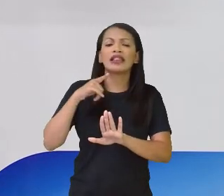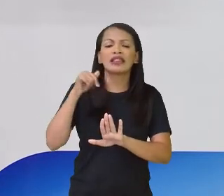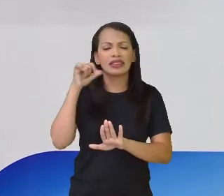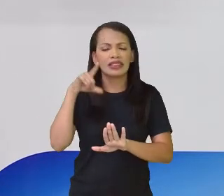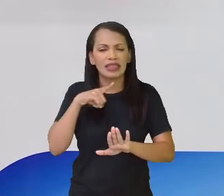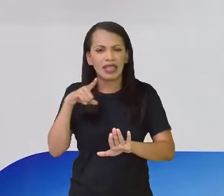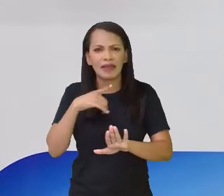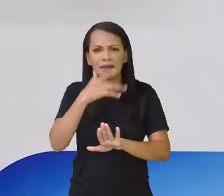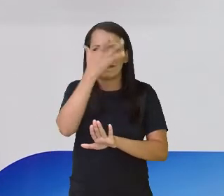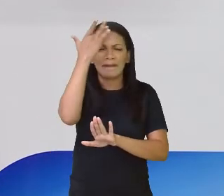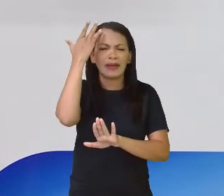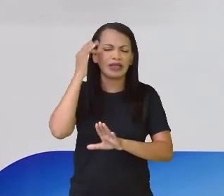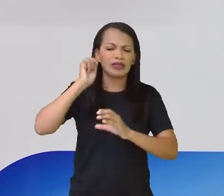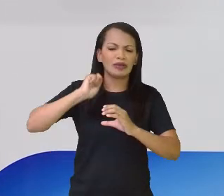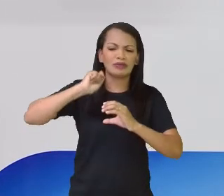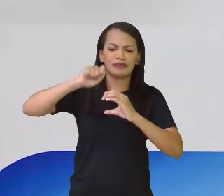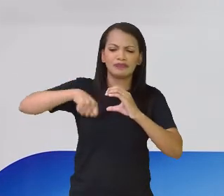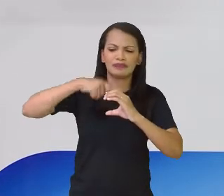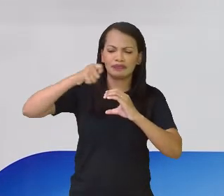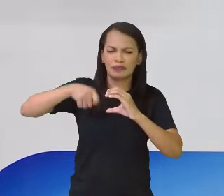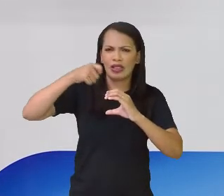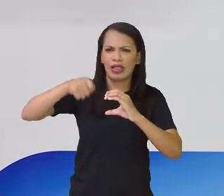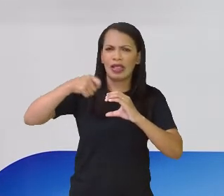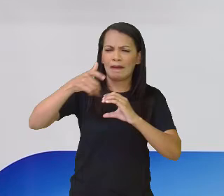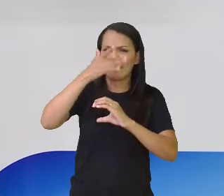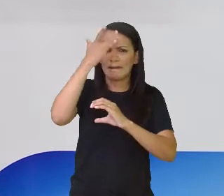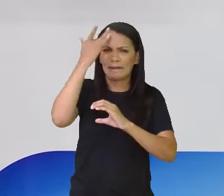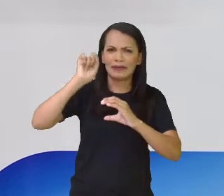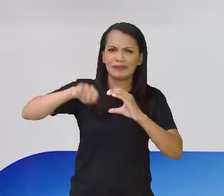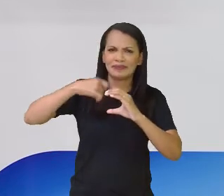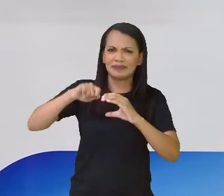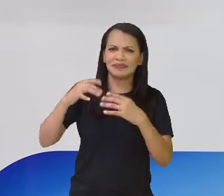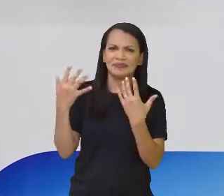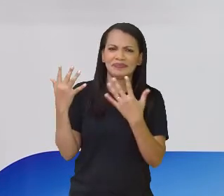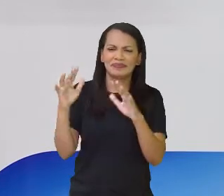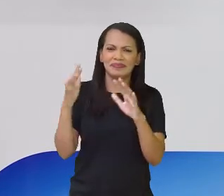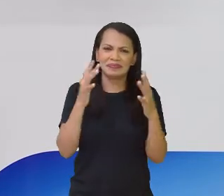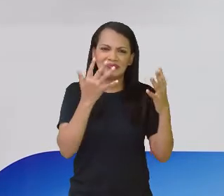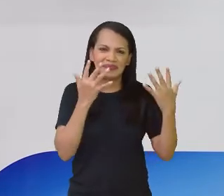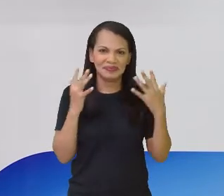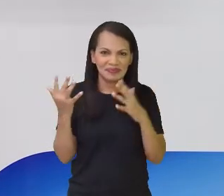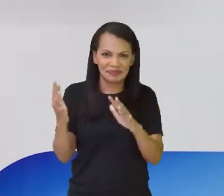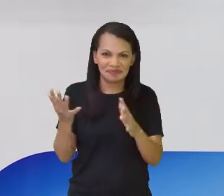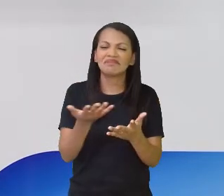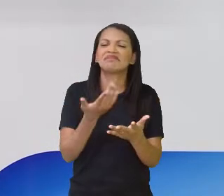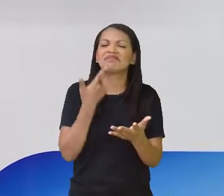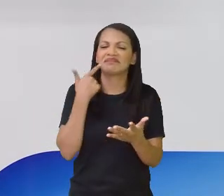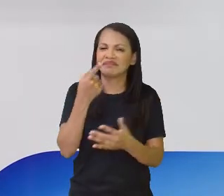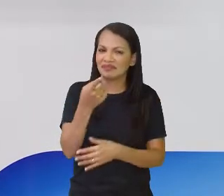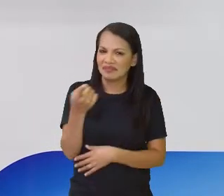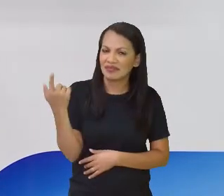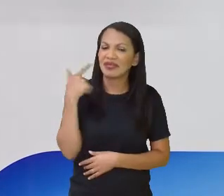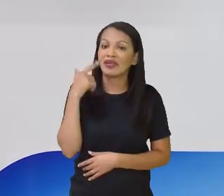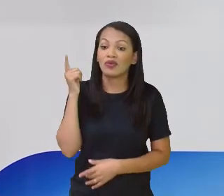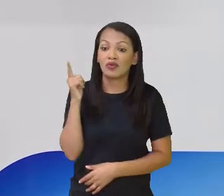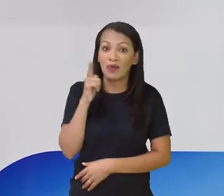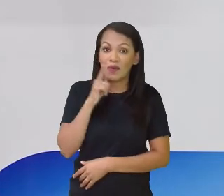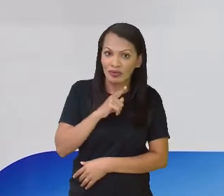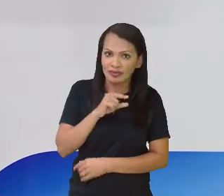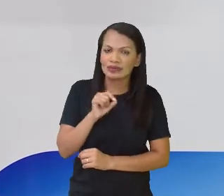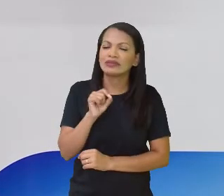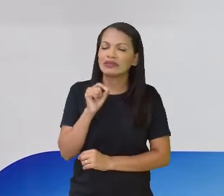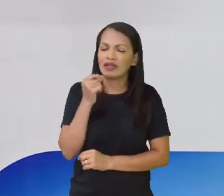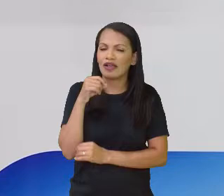produção fazendo com que essa aula chegue para você aí da melhor forma. Olha aí. E a gente vai